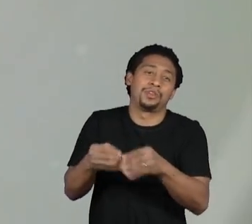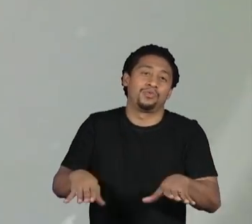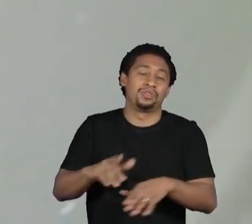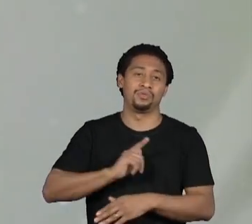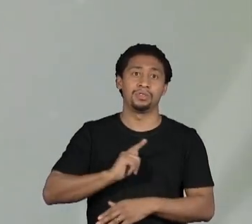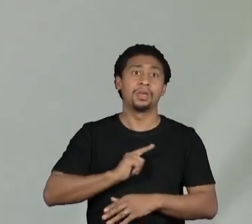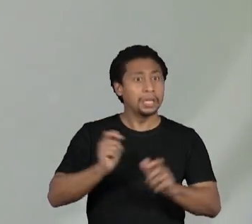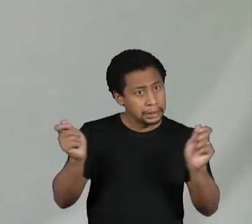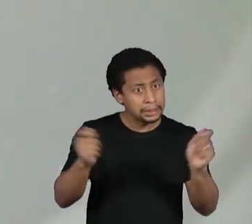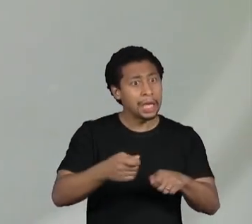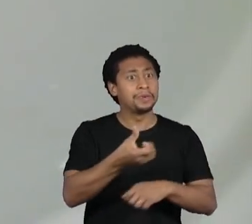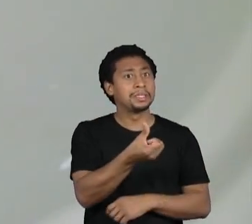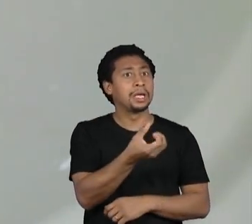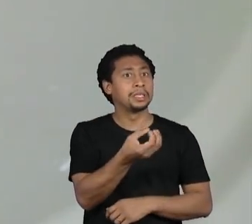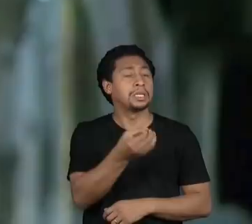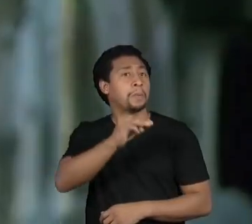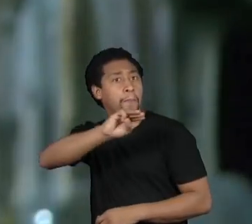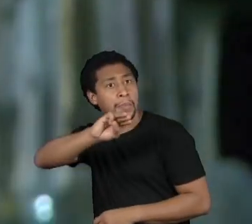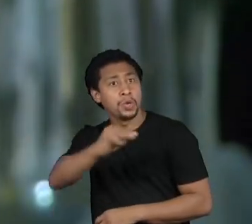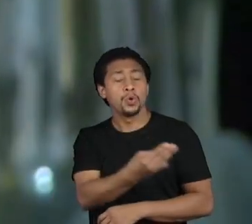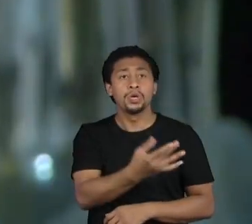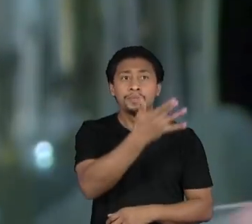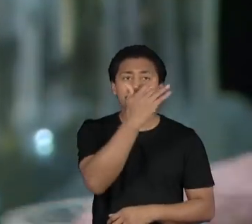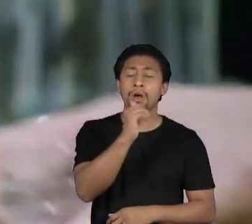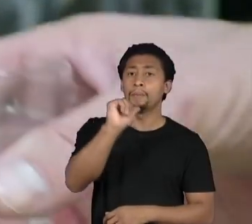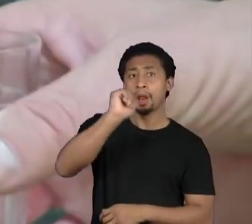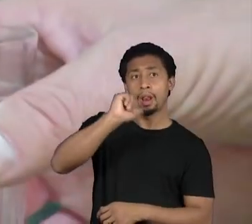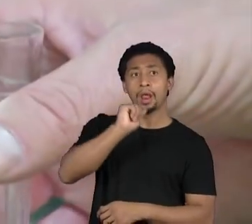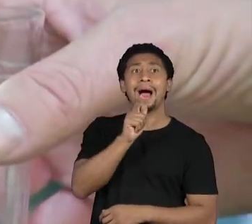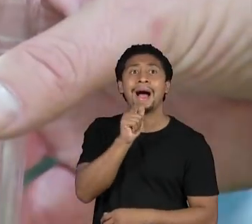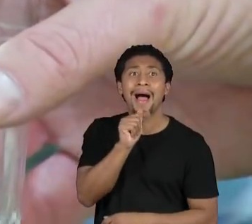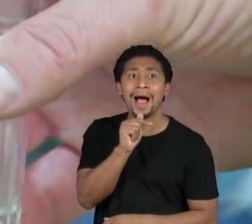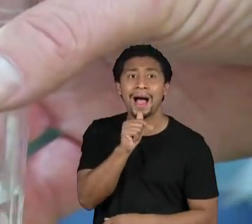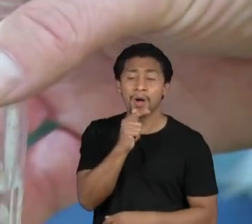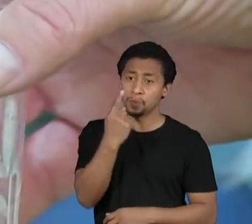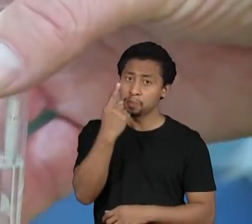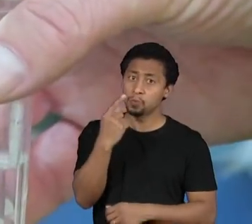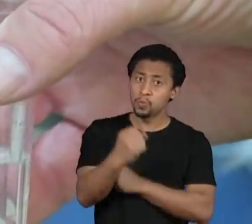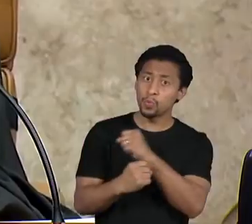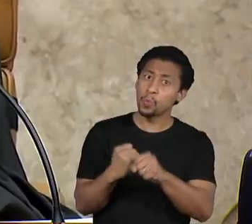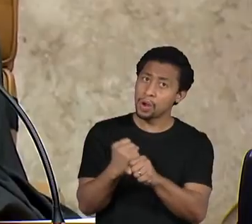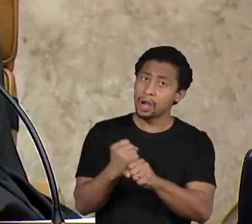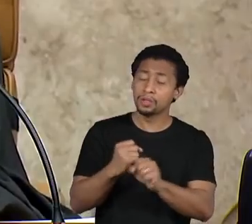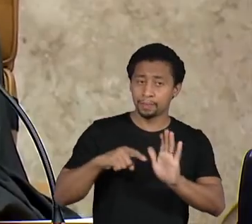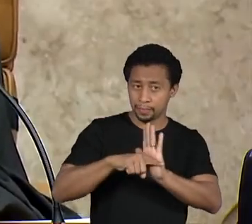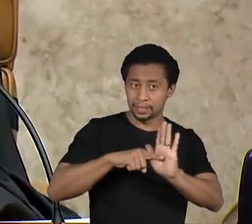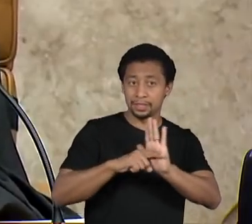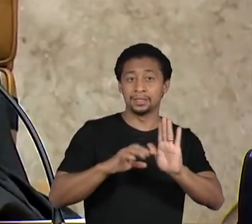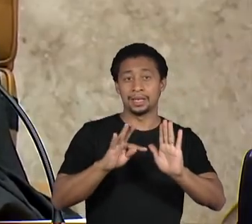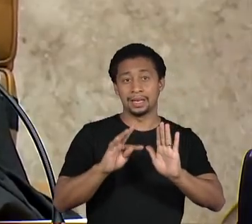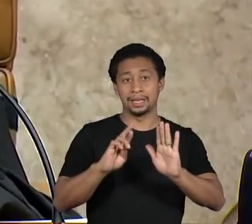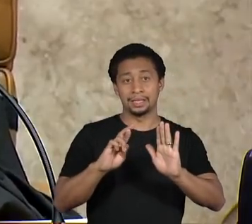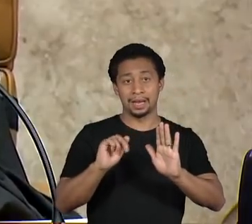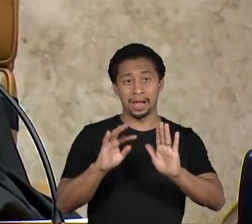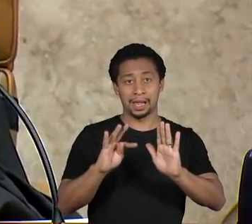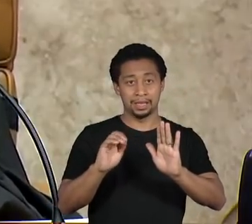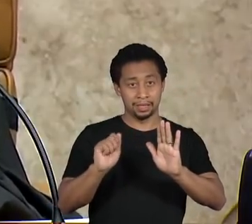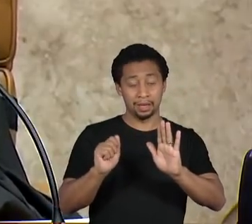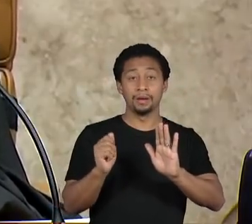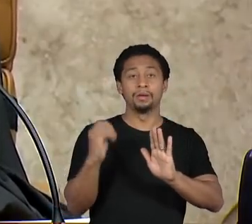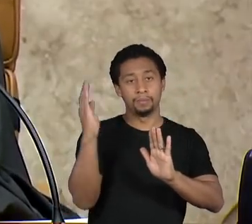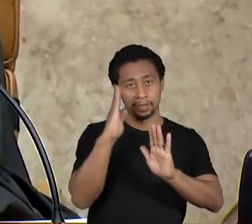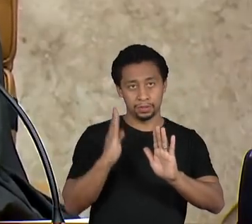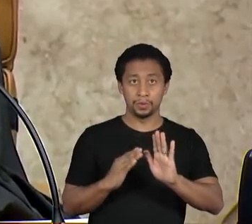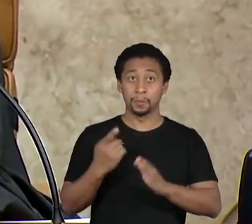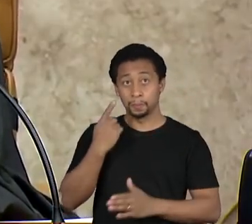de pessoas em um ano. O estudo é do Instituto Trata Brasil. O presidente do Supremo